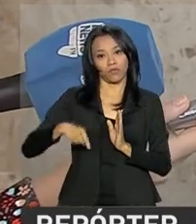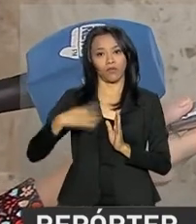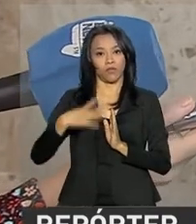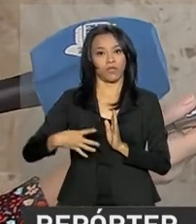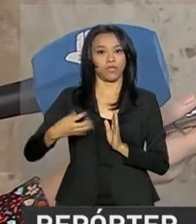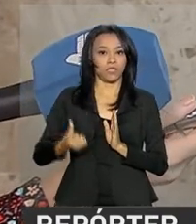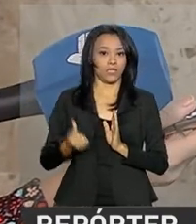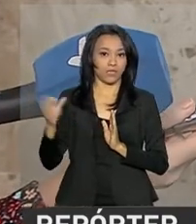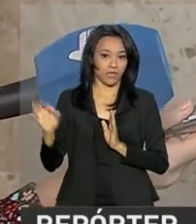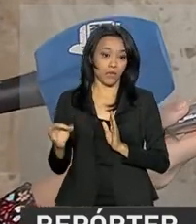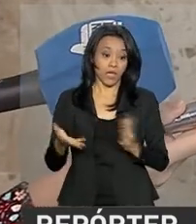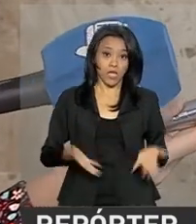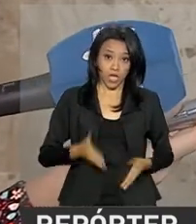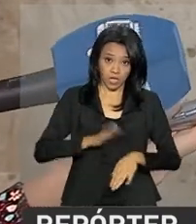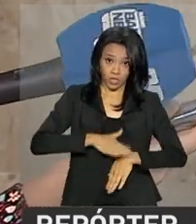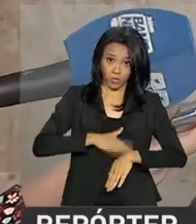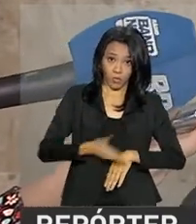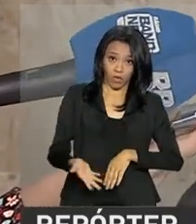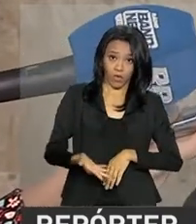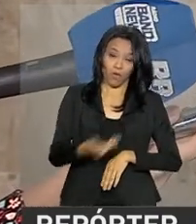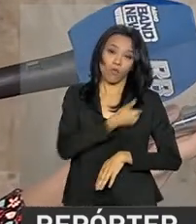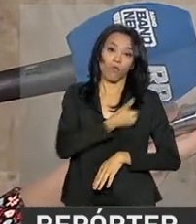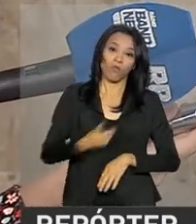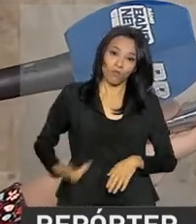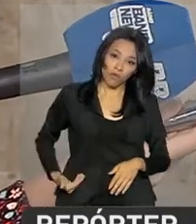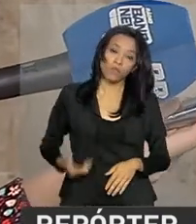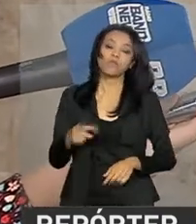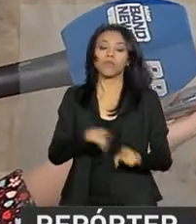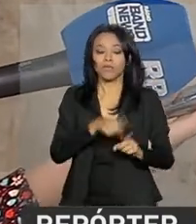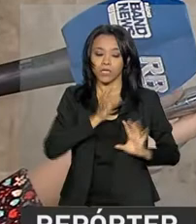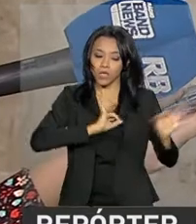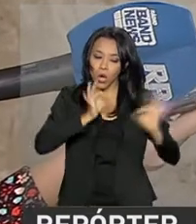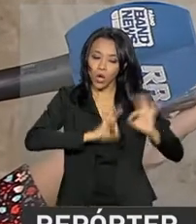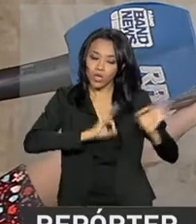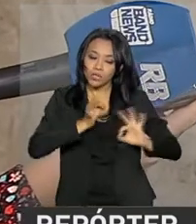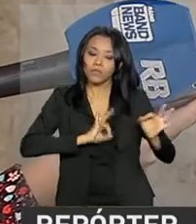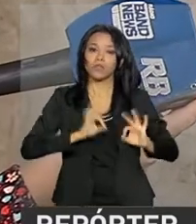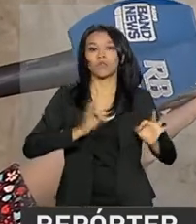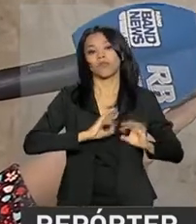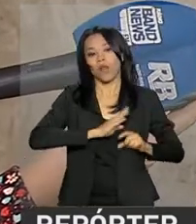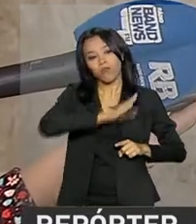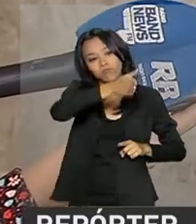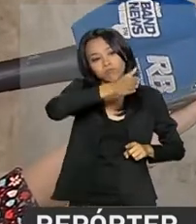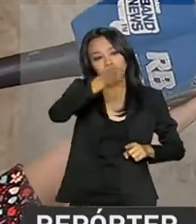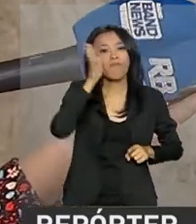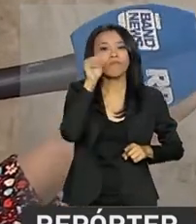governo, nesse momento, como eu lhes disse, está se reajustando para a fiscalização disso